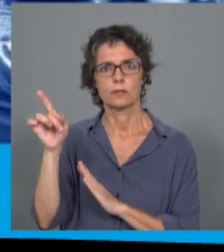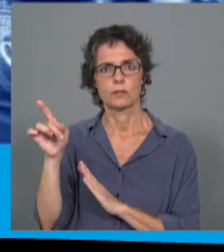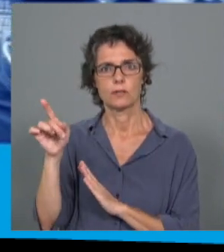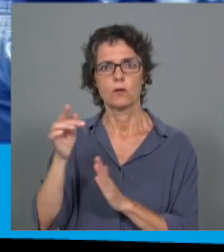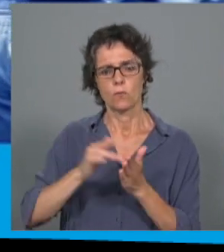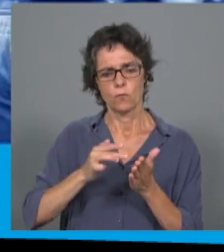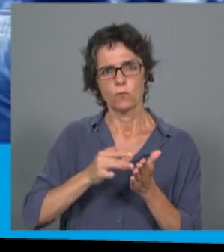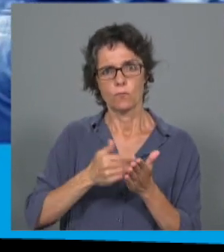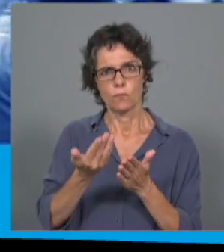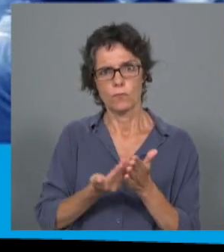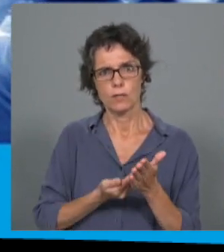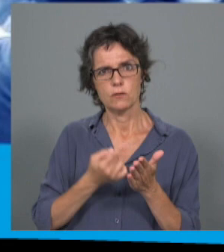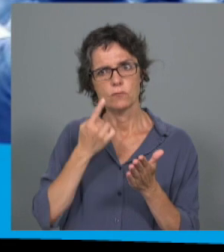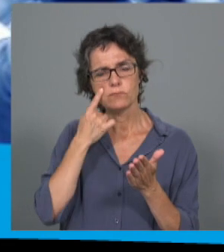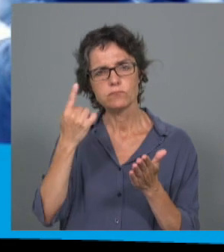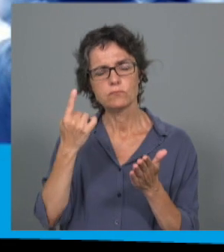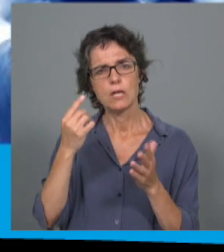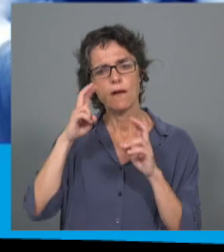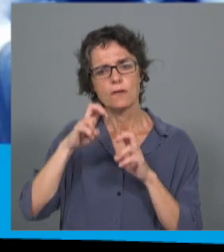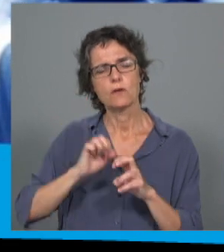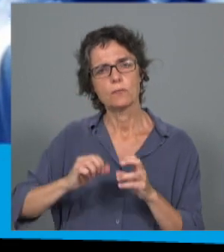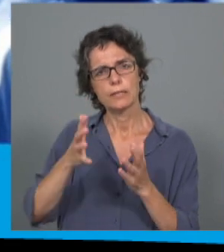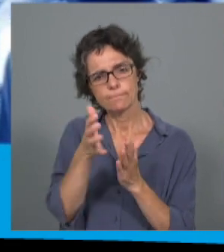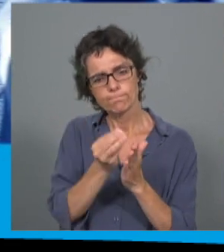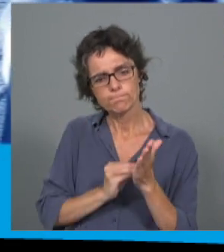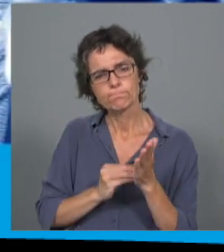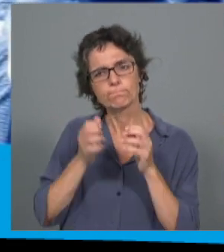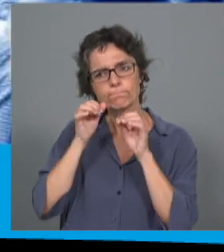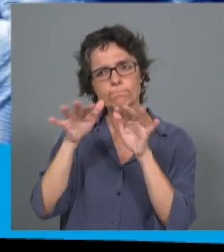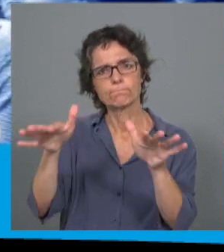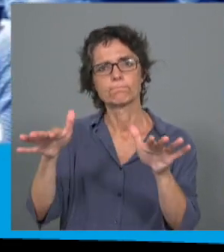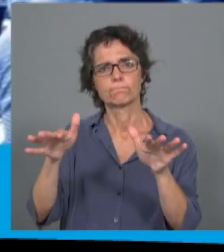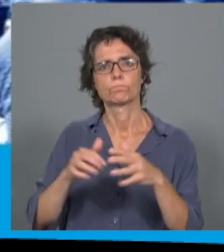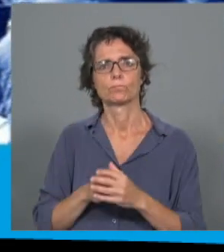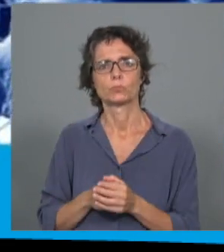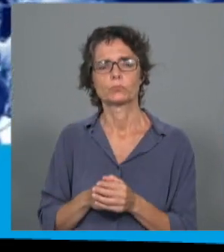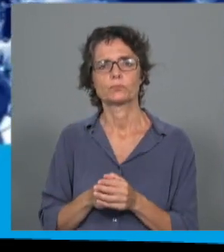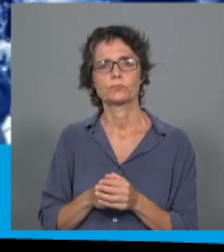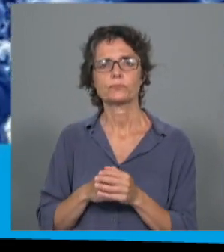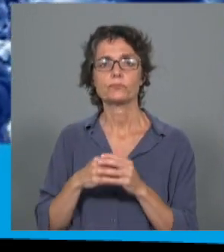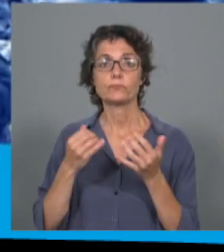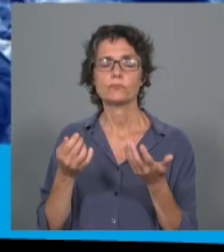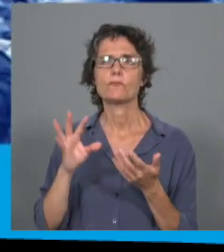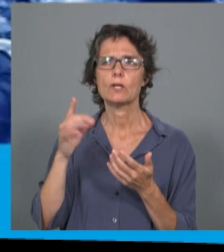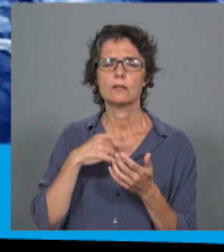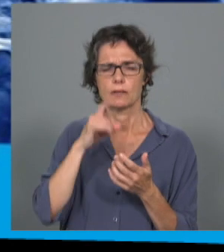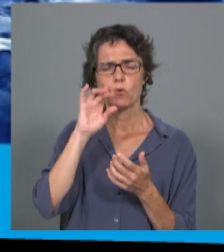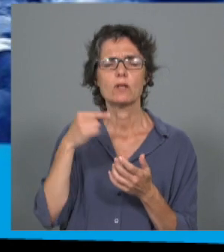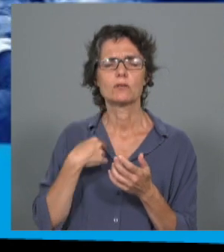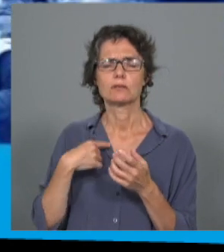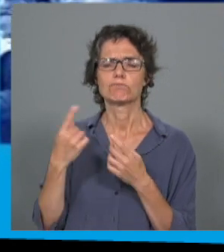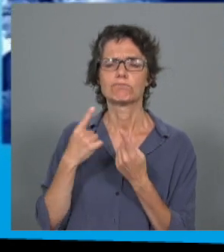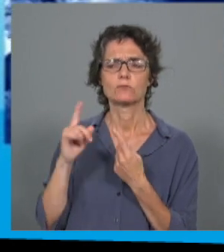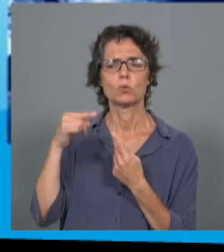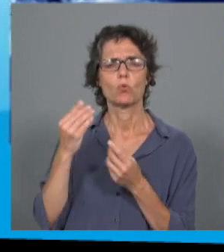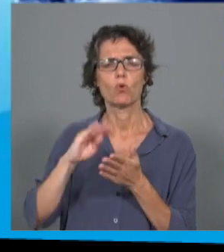onde partilho essa minha investigação, reflexão e depois redação. E em diálogo com outros colegas